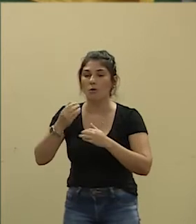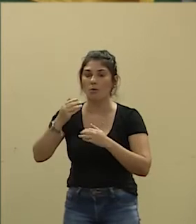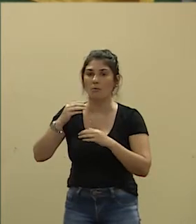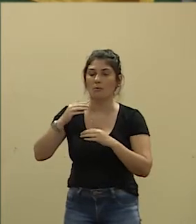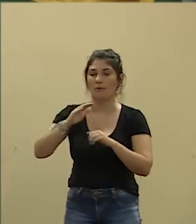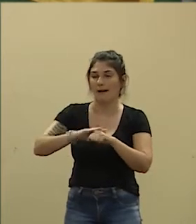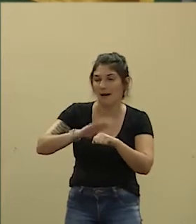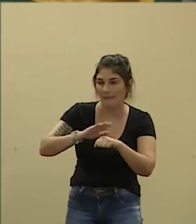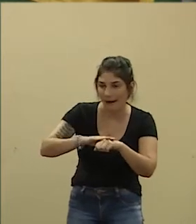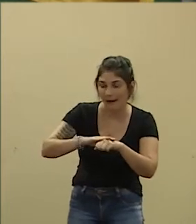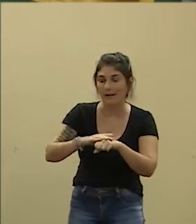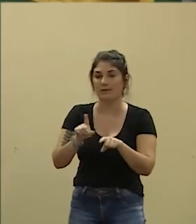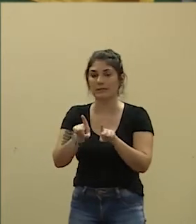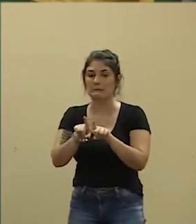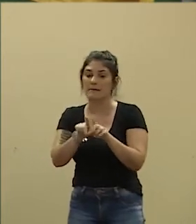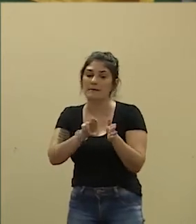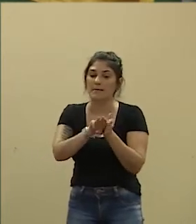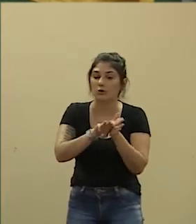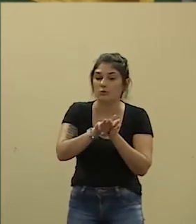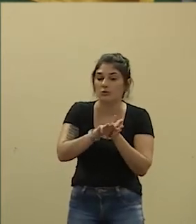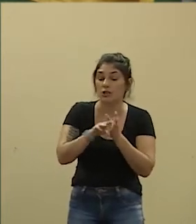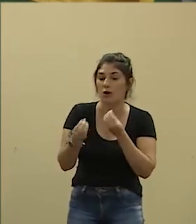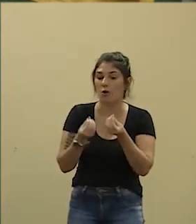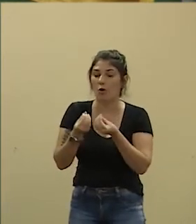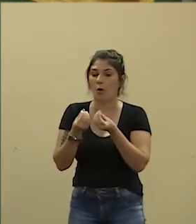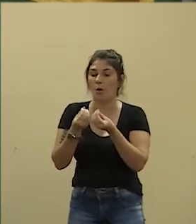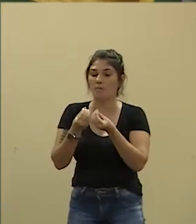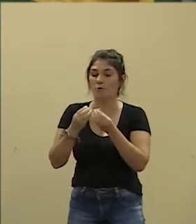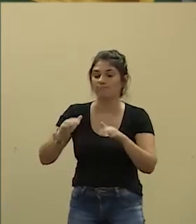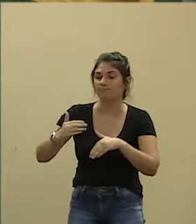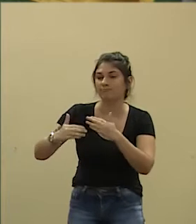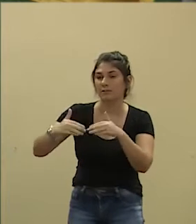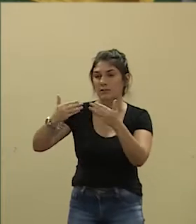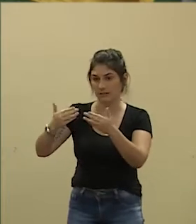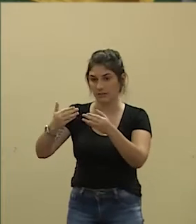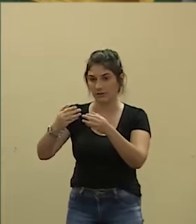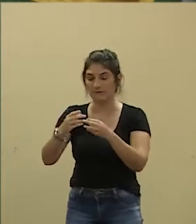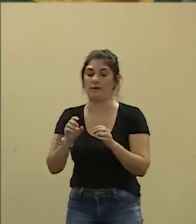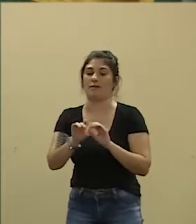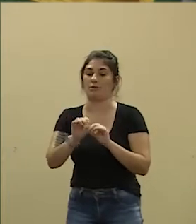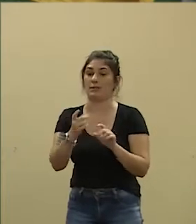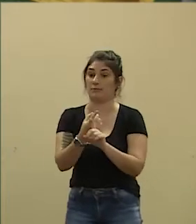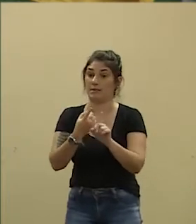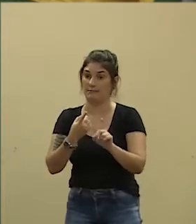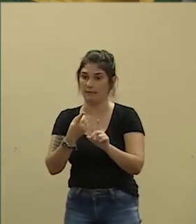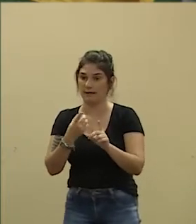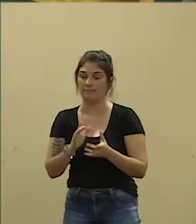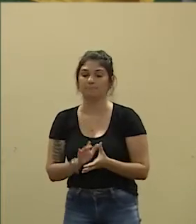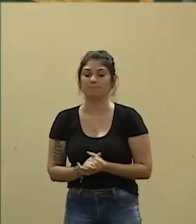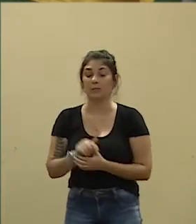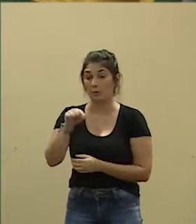e inovações como a à h lera da adene o pessoal da ead então assim é